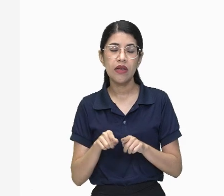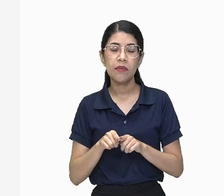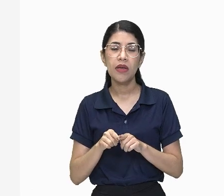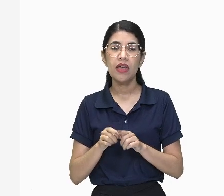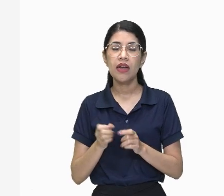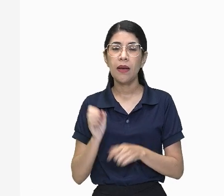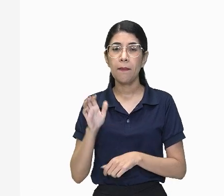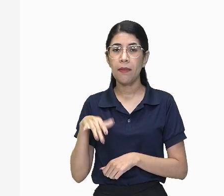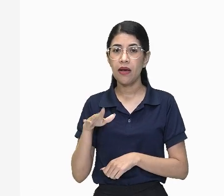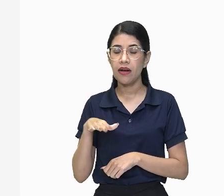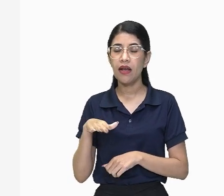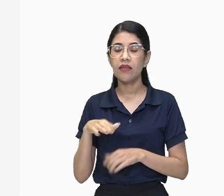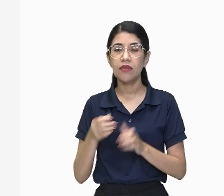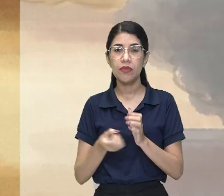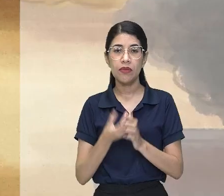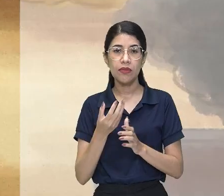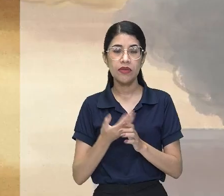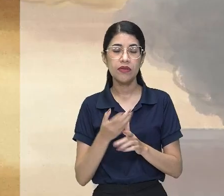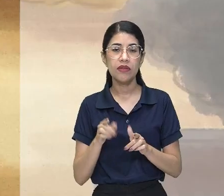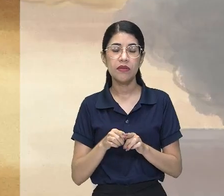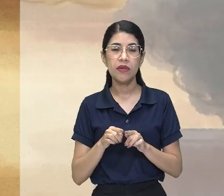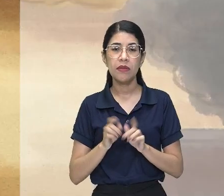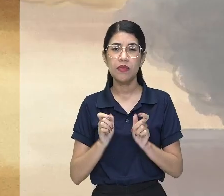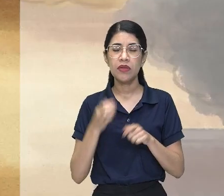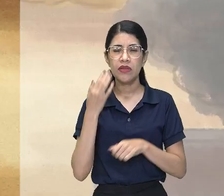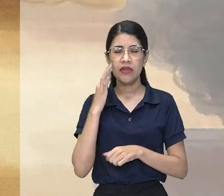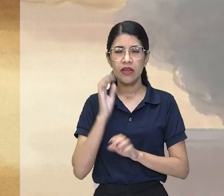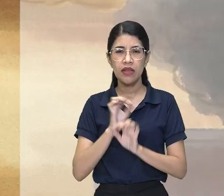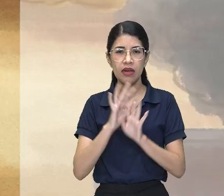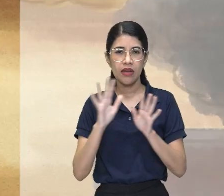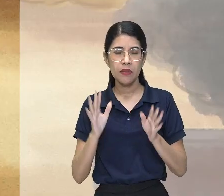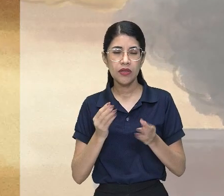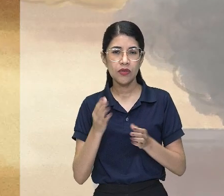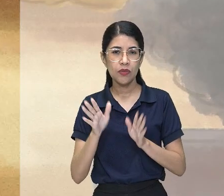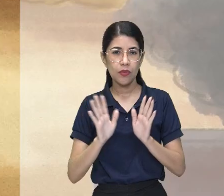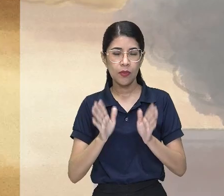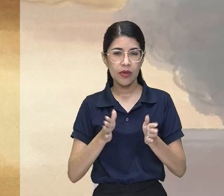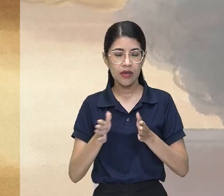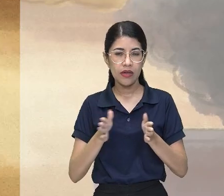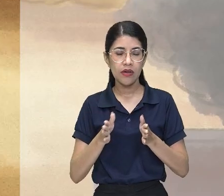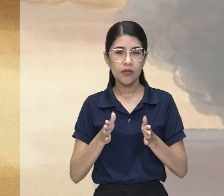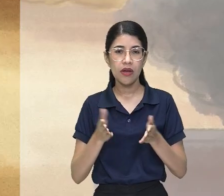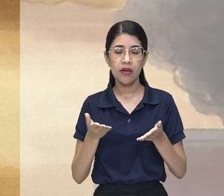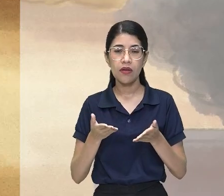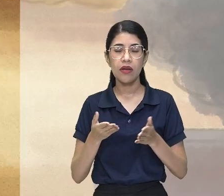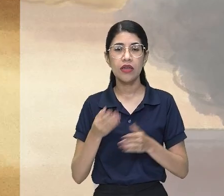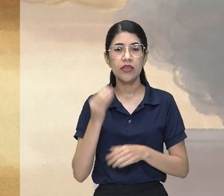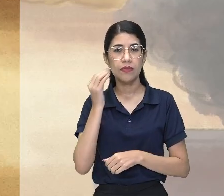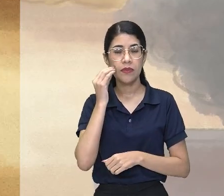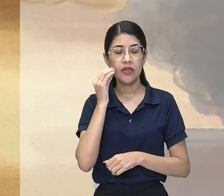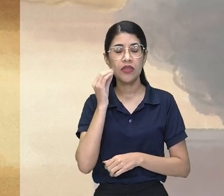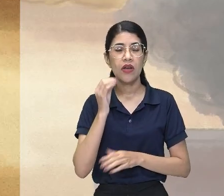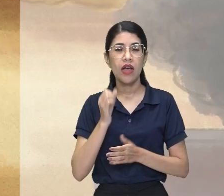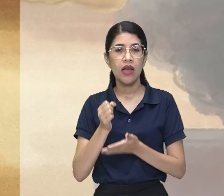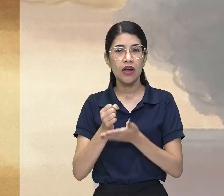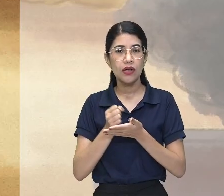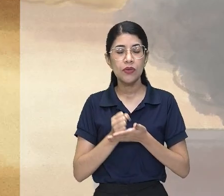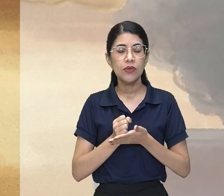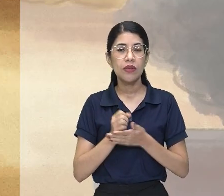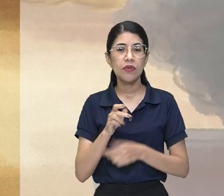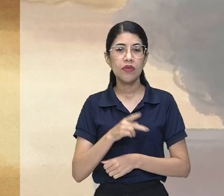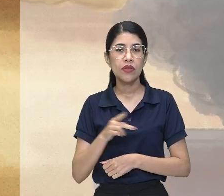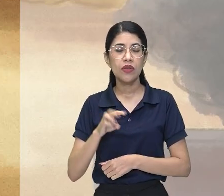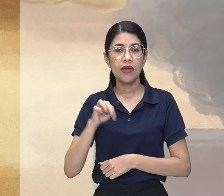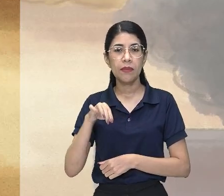barata. E para entendermos melhor sobre este período, buscamos a ajuda da professora de História, a